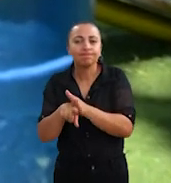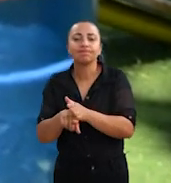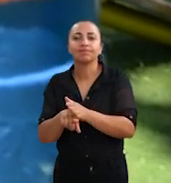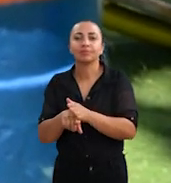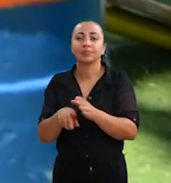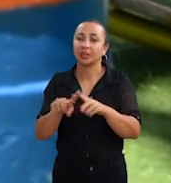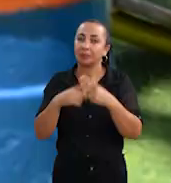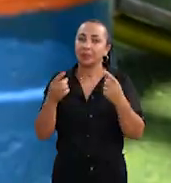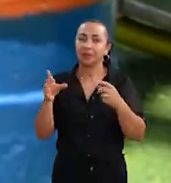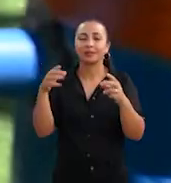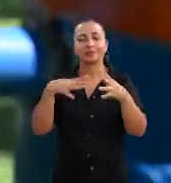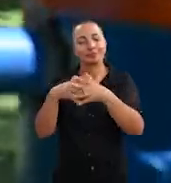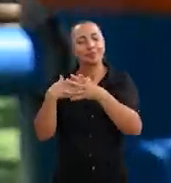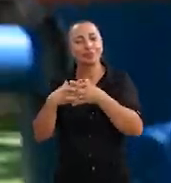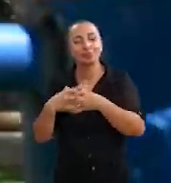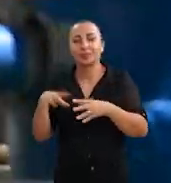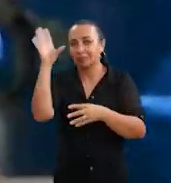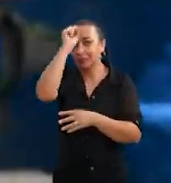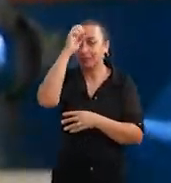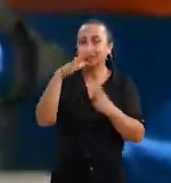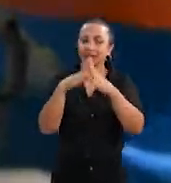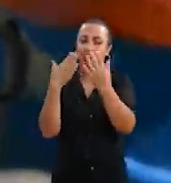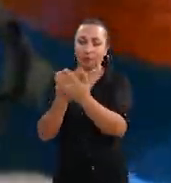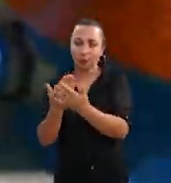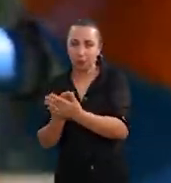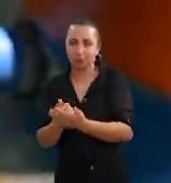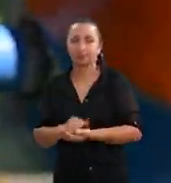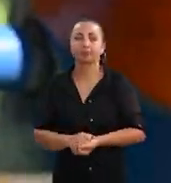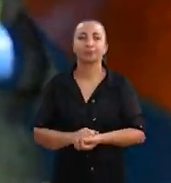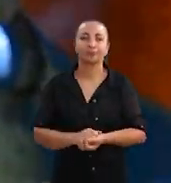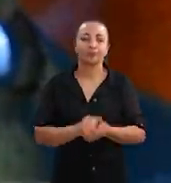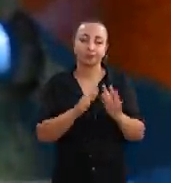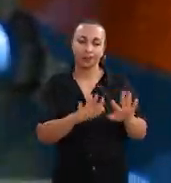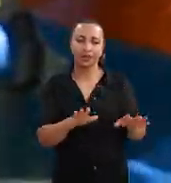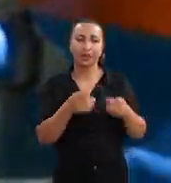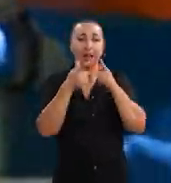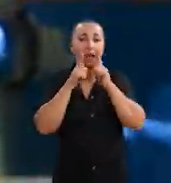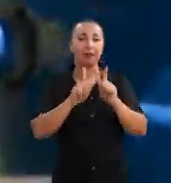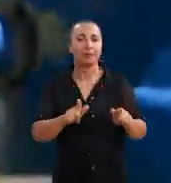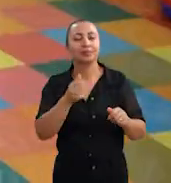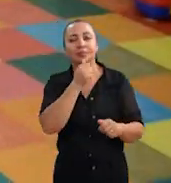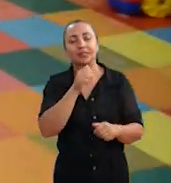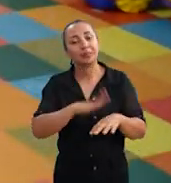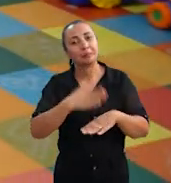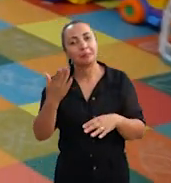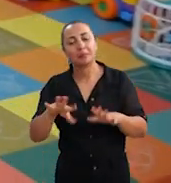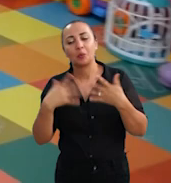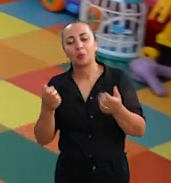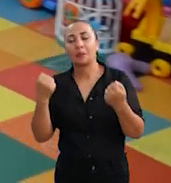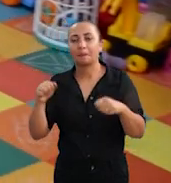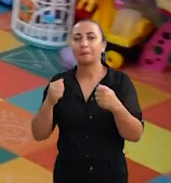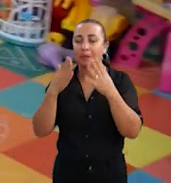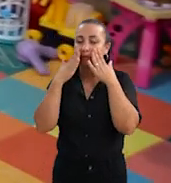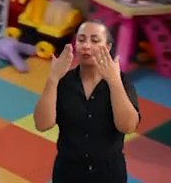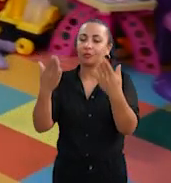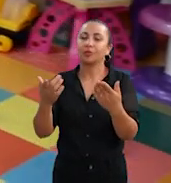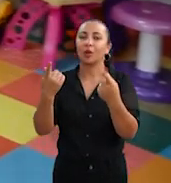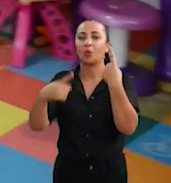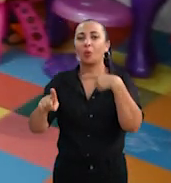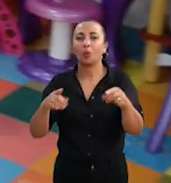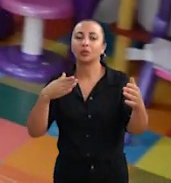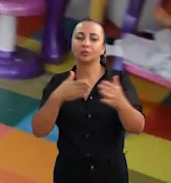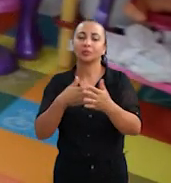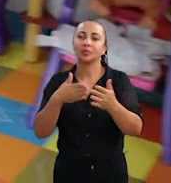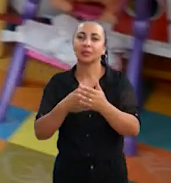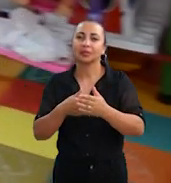o seu processo de aprendizagem nas escolas. E essa situação se agrava ainda mais quando elas precisam enfrentar outras